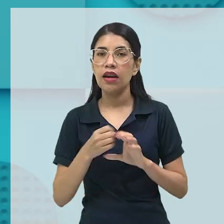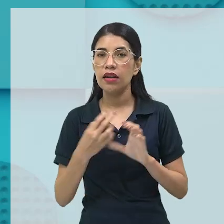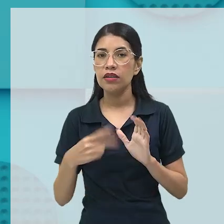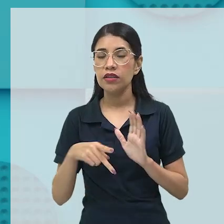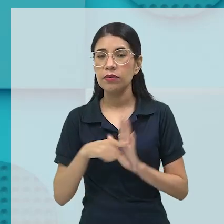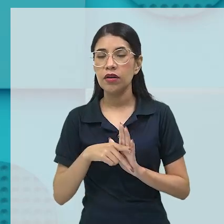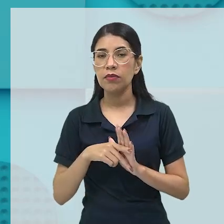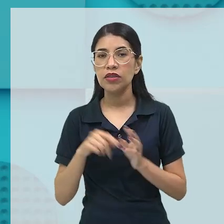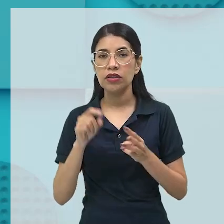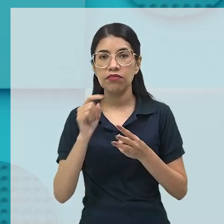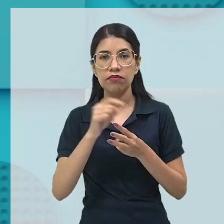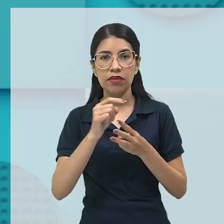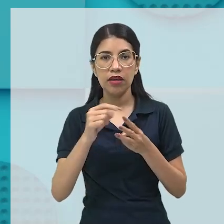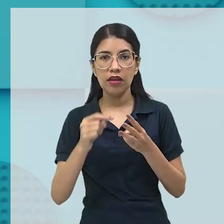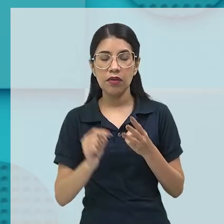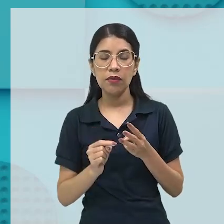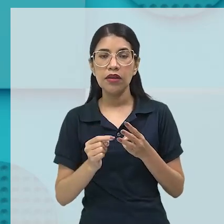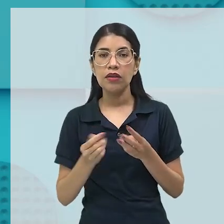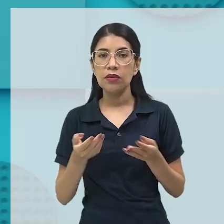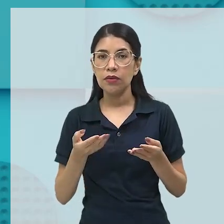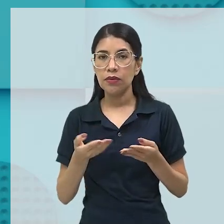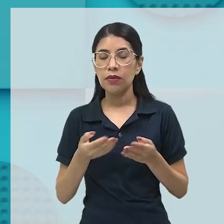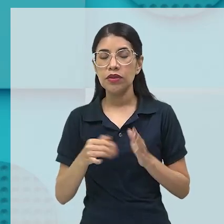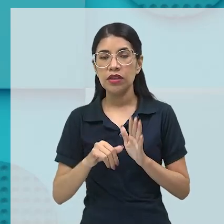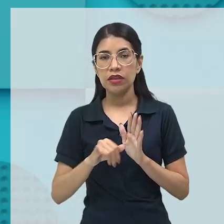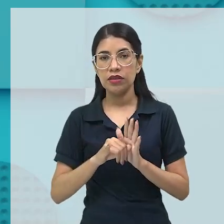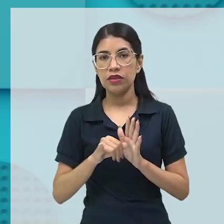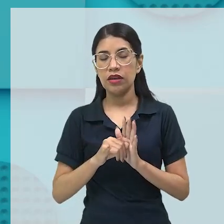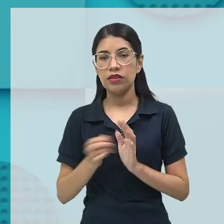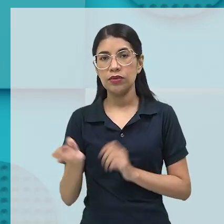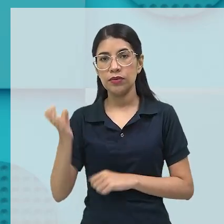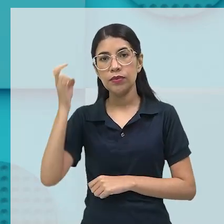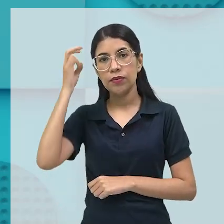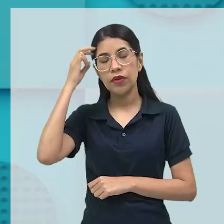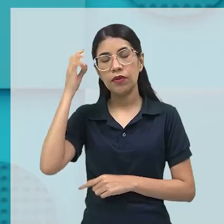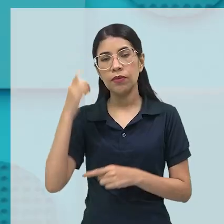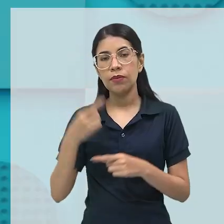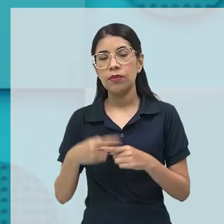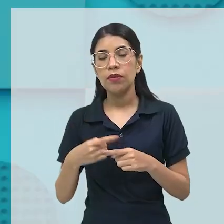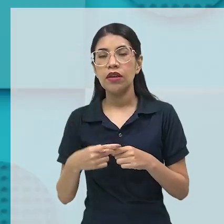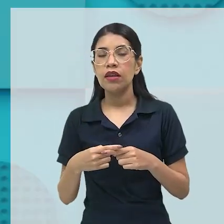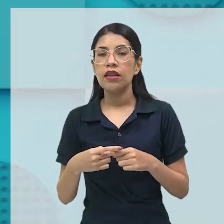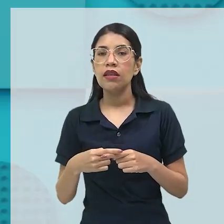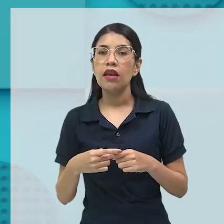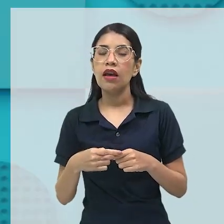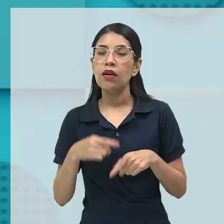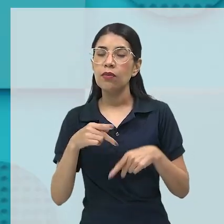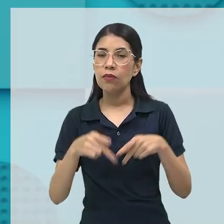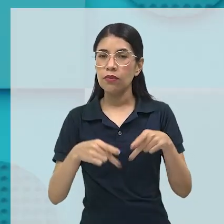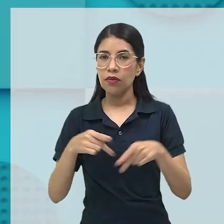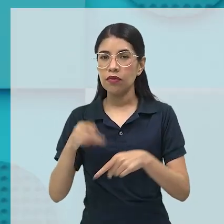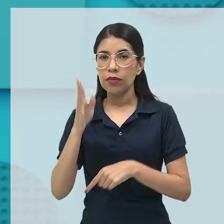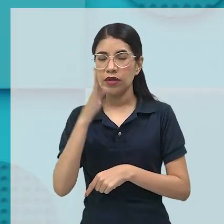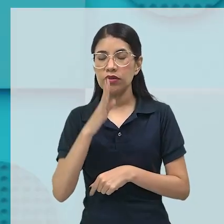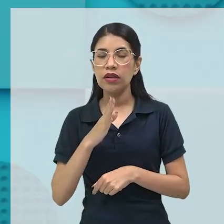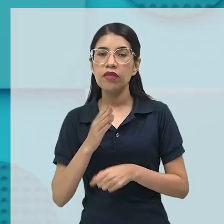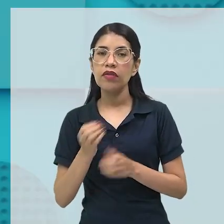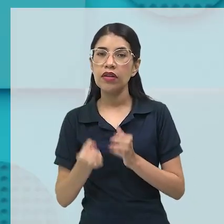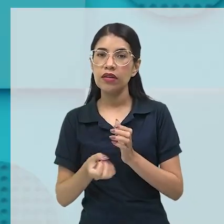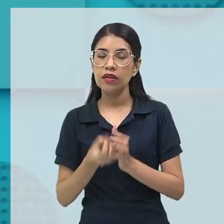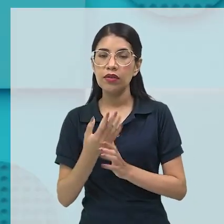dessas heranças na nossa identidade cultural, porque chegou um momento que o povo brasileiro ele foi construindo a